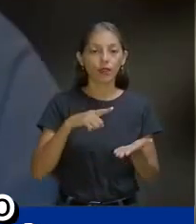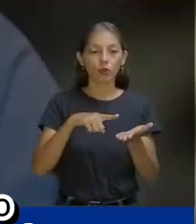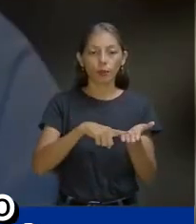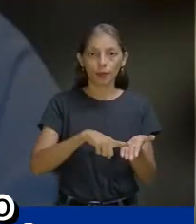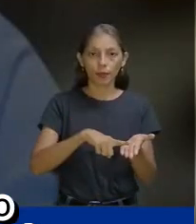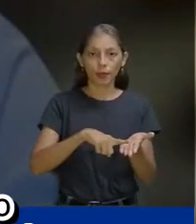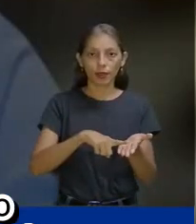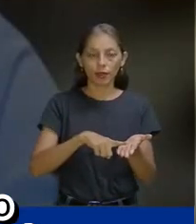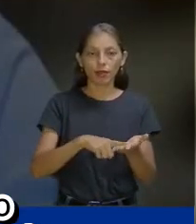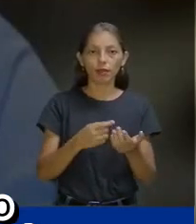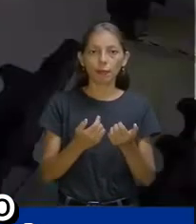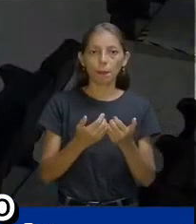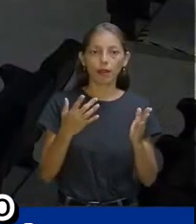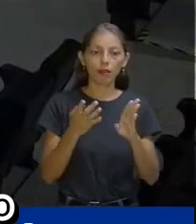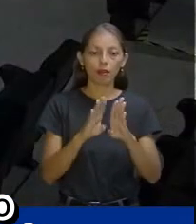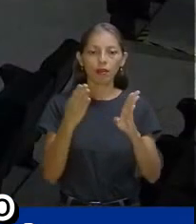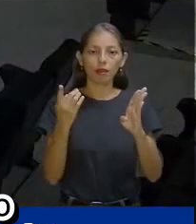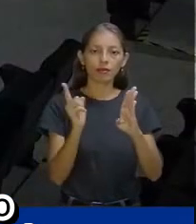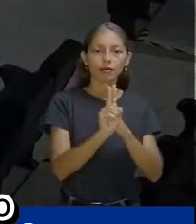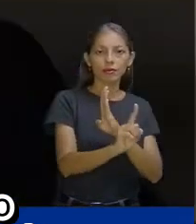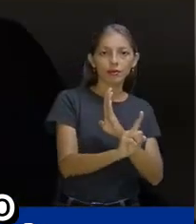é mais algo em torno de